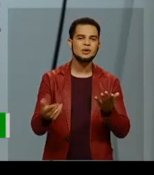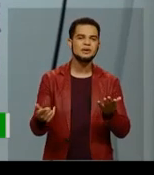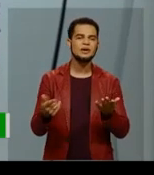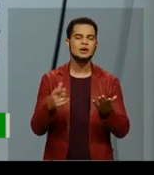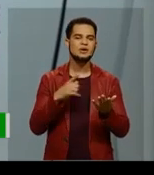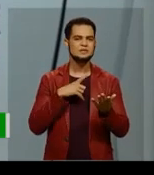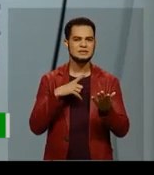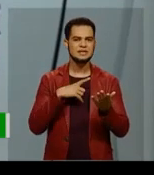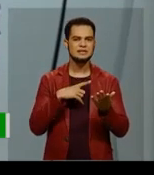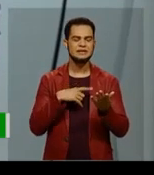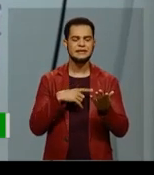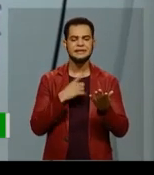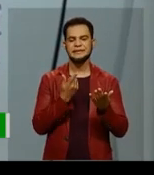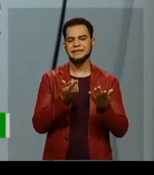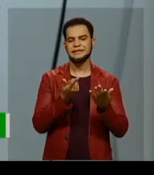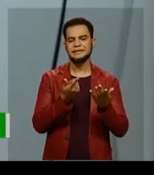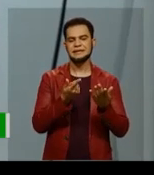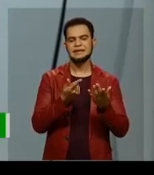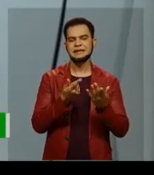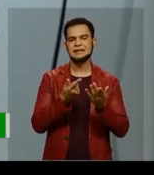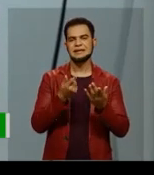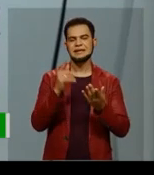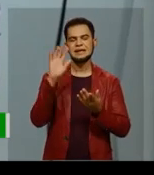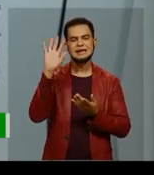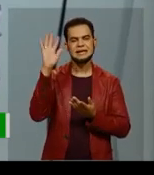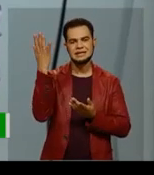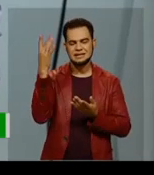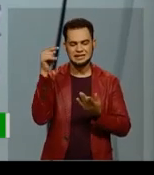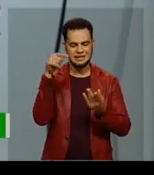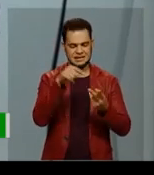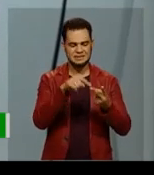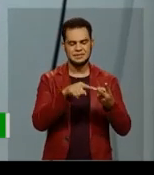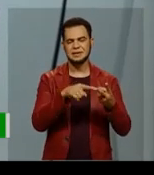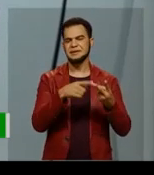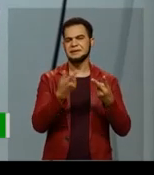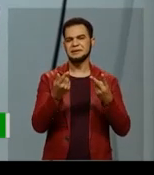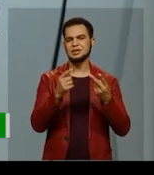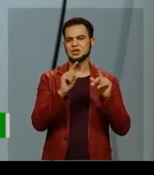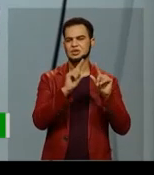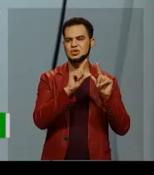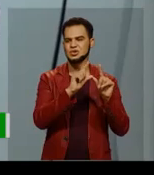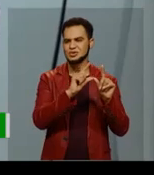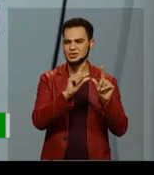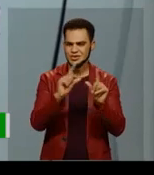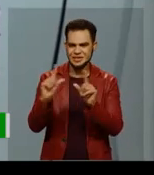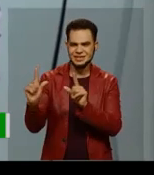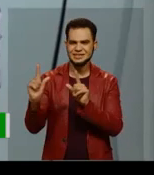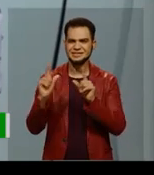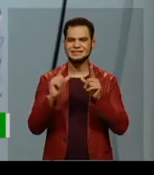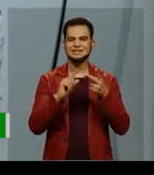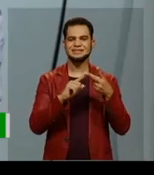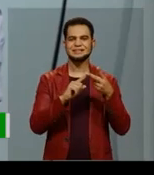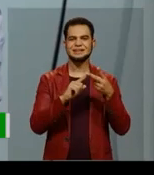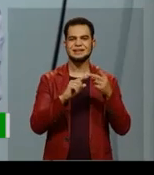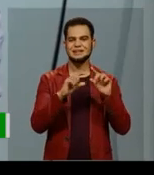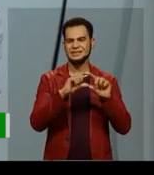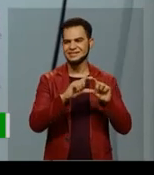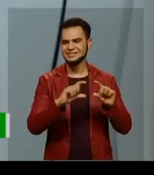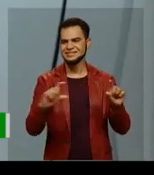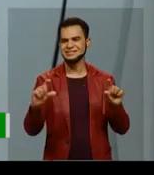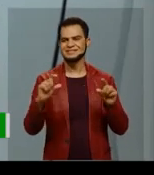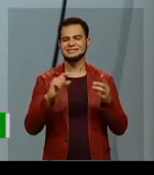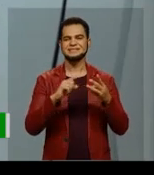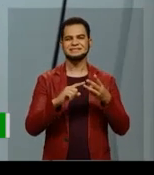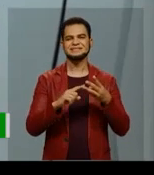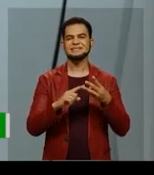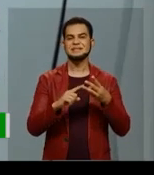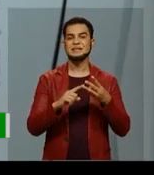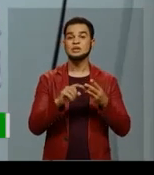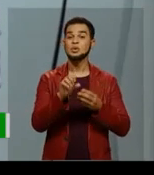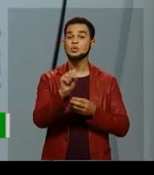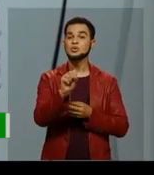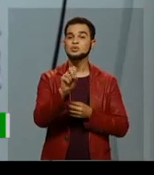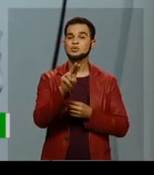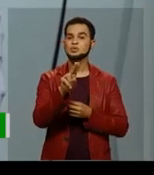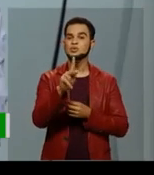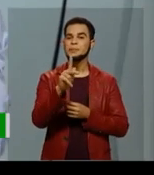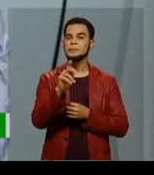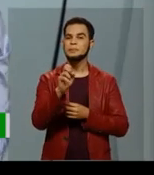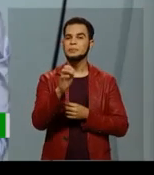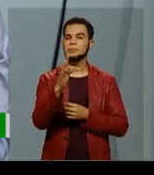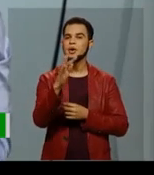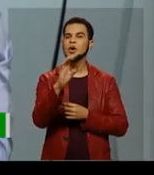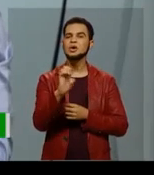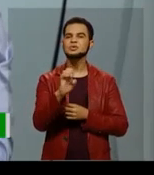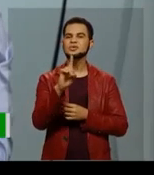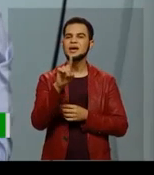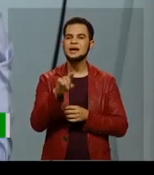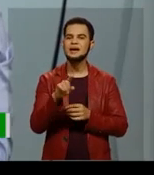tirinha, parte literária, que tem também um suplemento literário, um publicitário. Então o suporte, ele carrega aquela